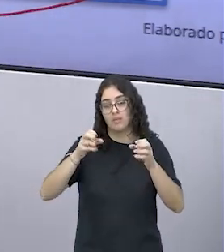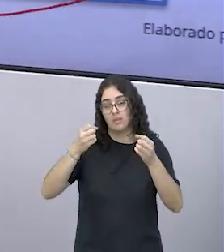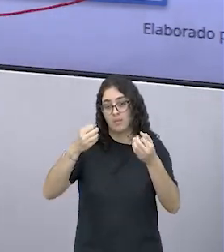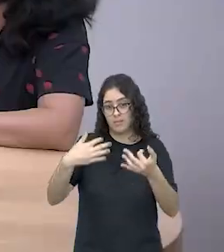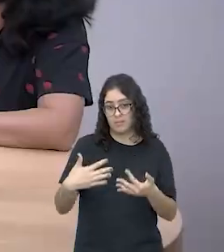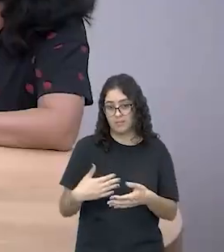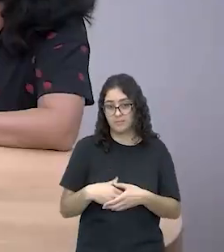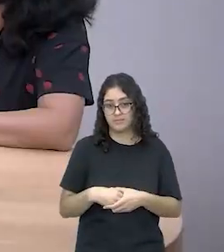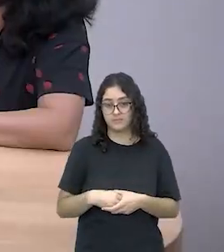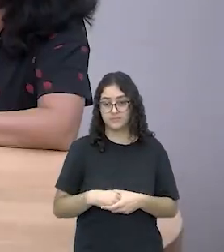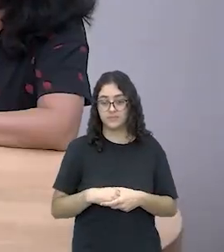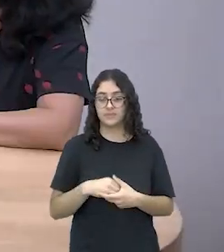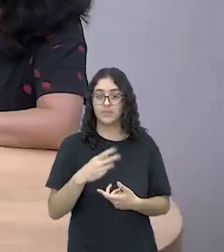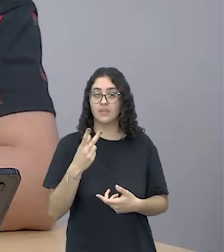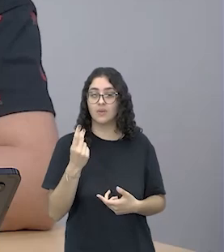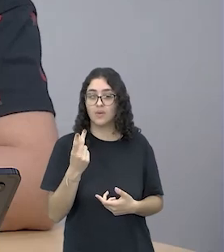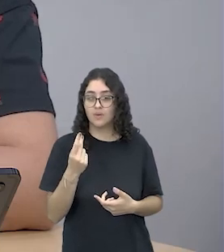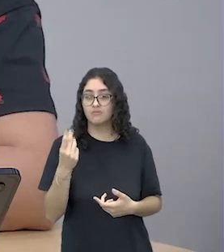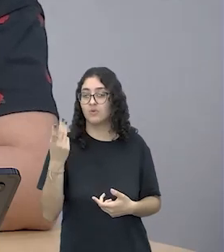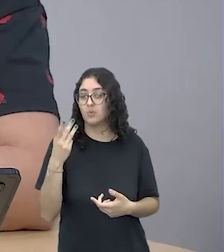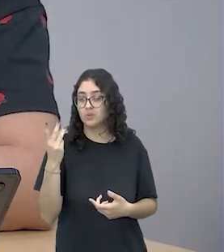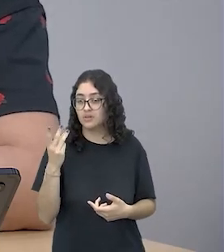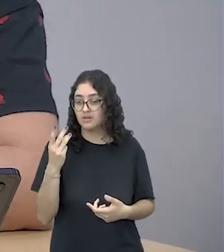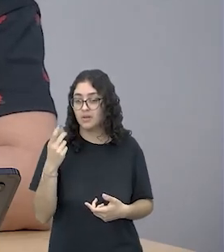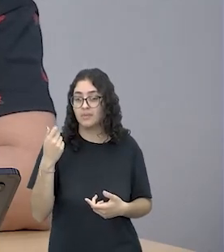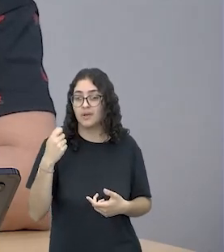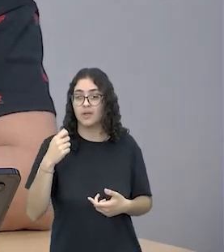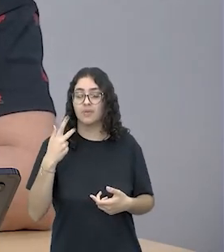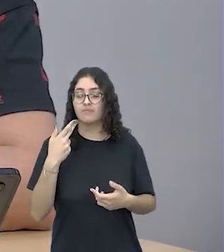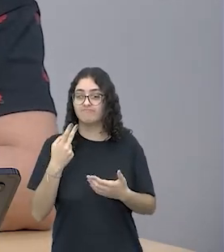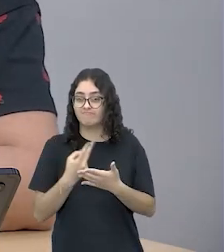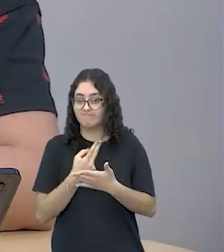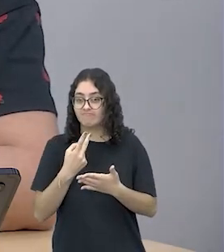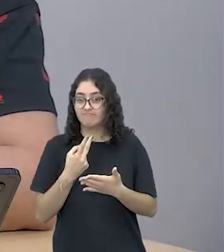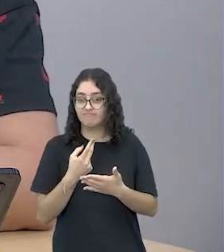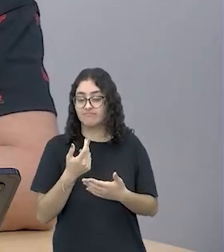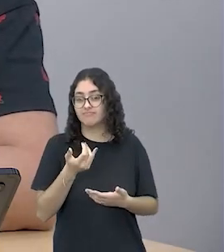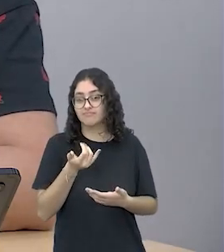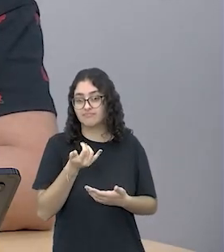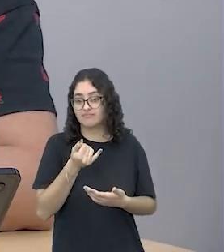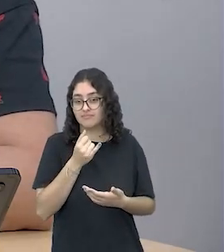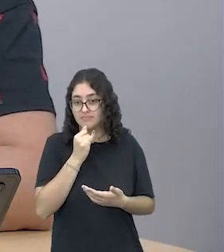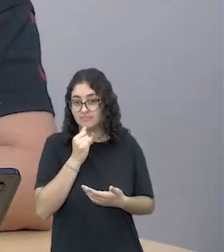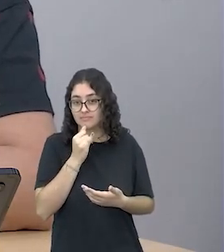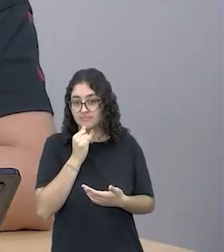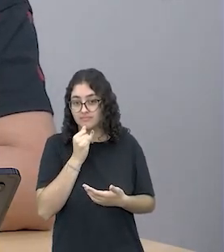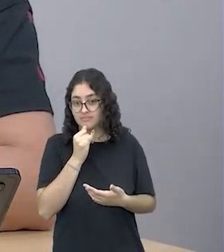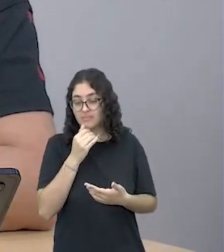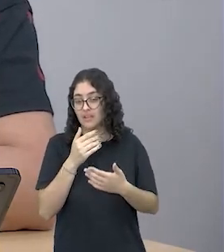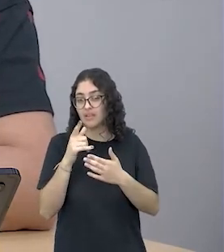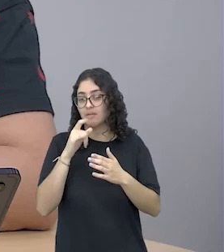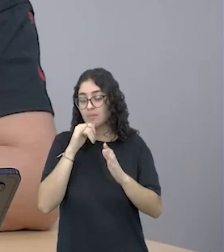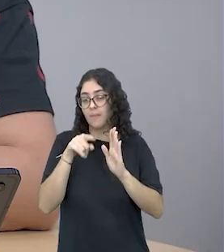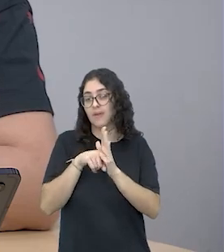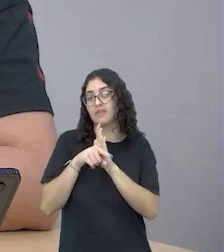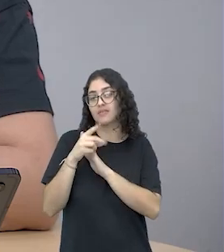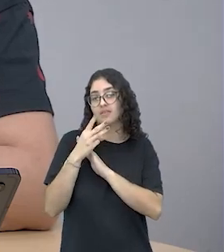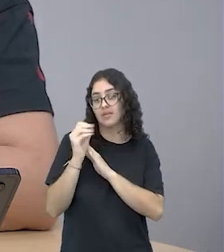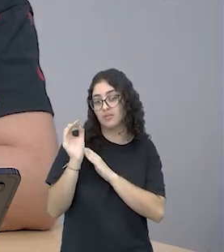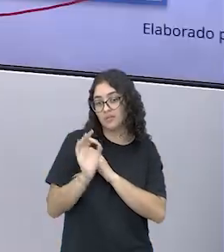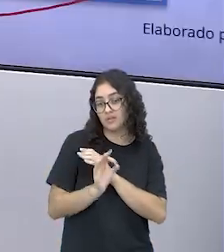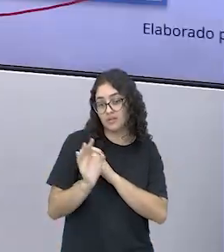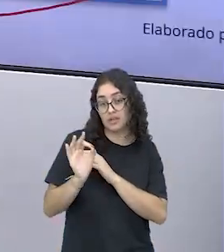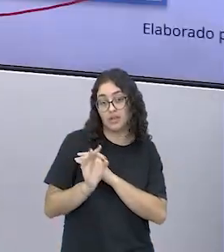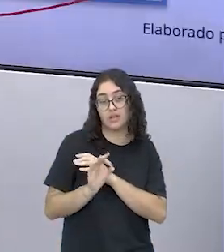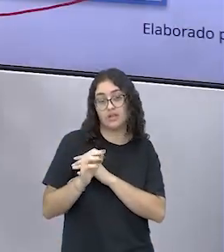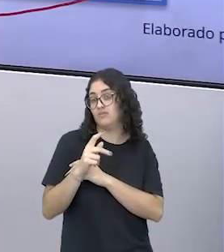assuntos. E se na segunda vez ou na terceira vez ele continua com, como se diz, acertos de menos de 30%? O professor tem